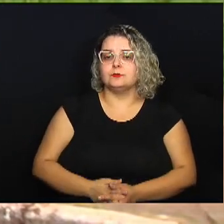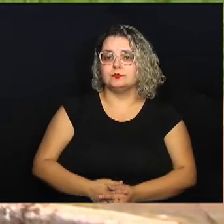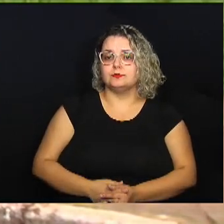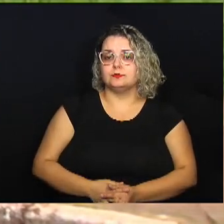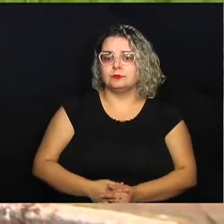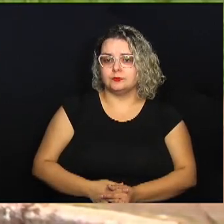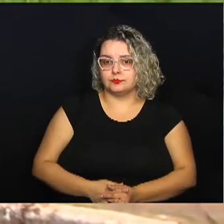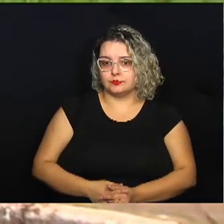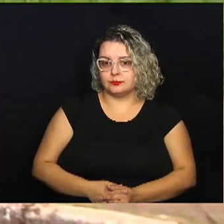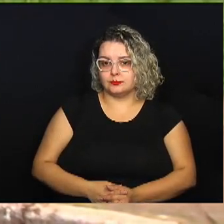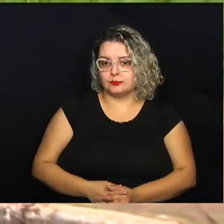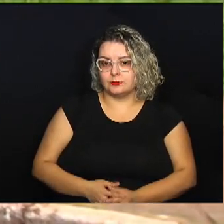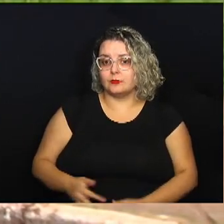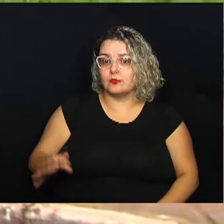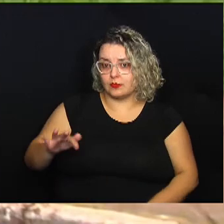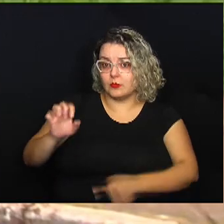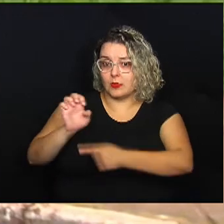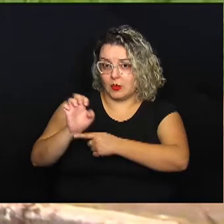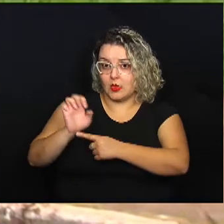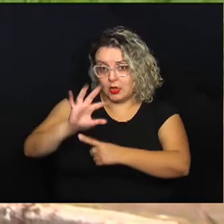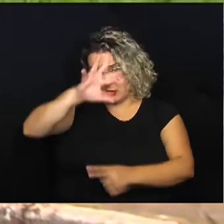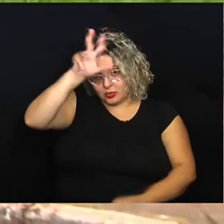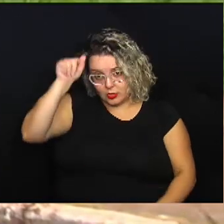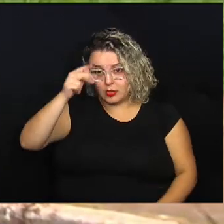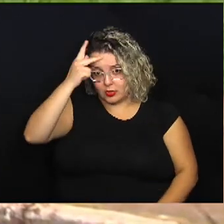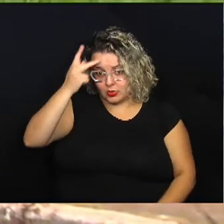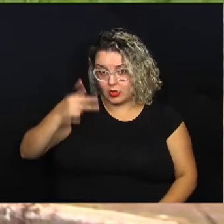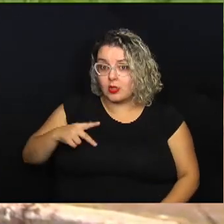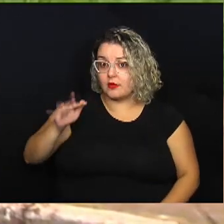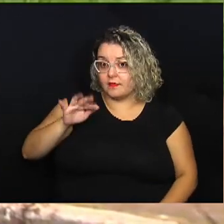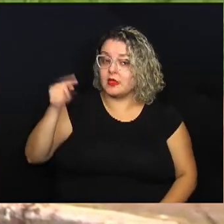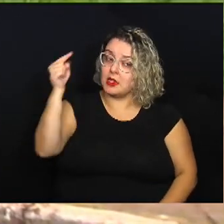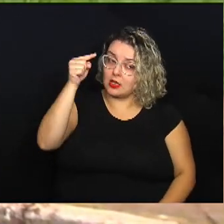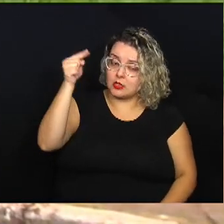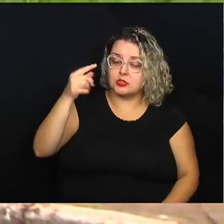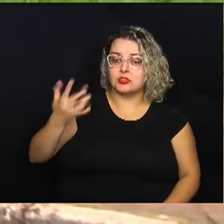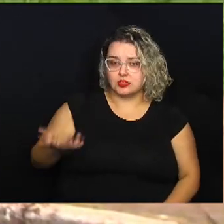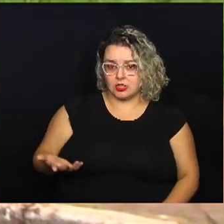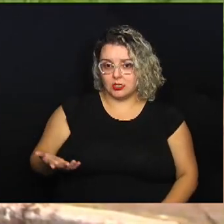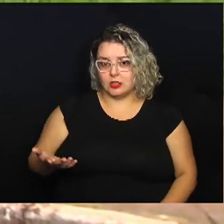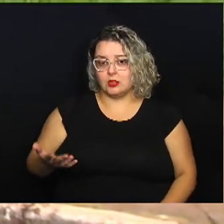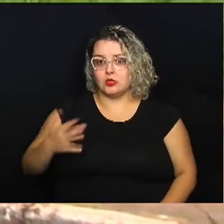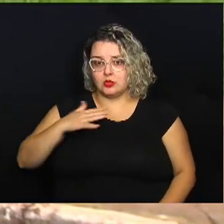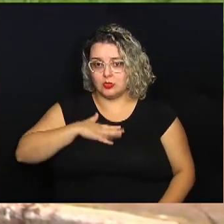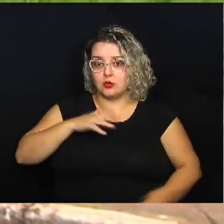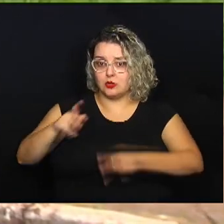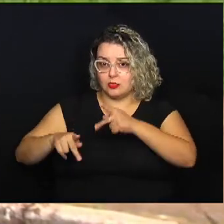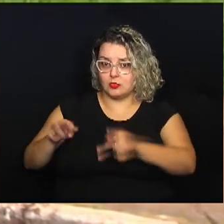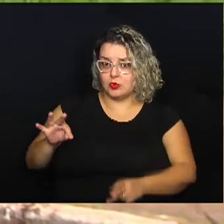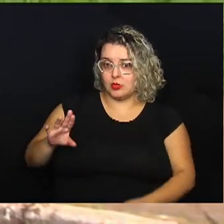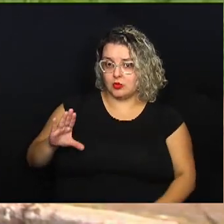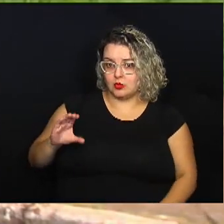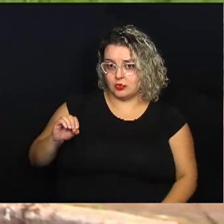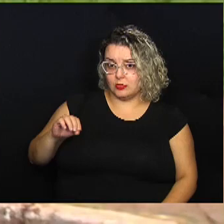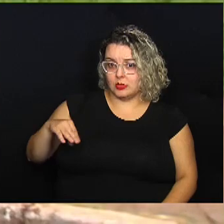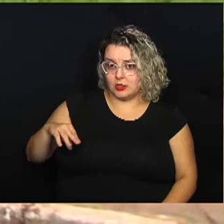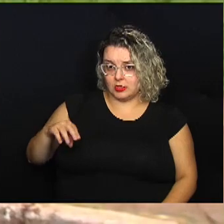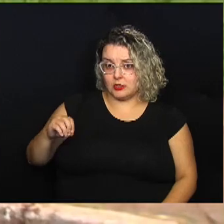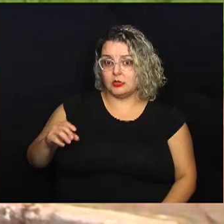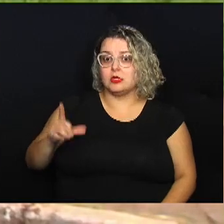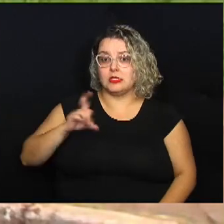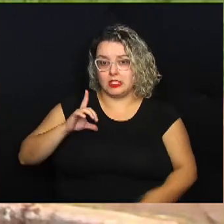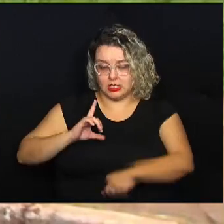pela Universidade Estadual do Amazonas mesmo, federal de lá. No caso do meu povo tucano já tem